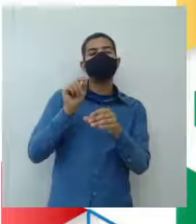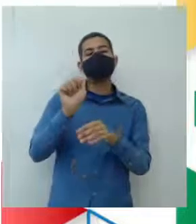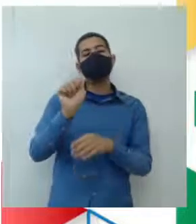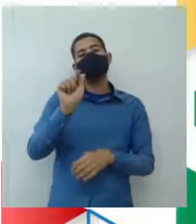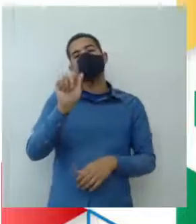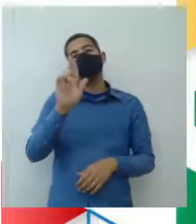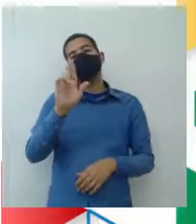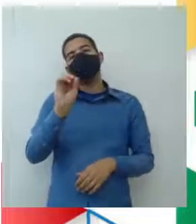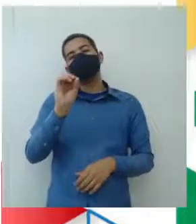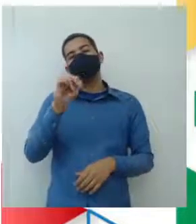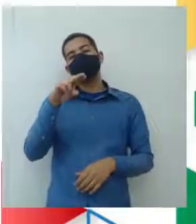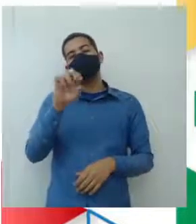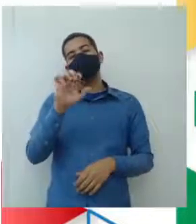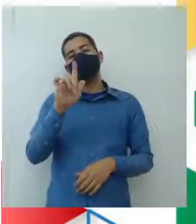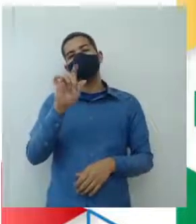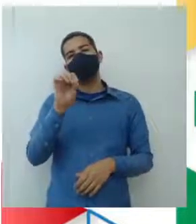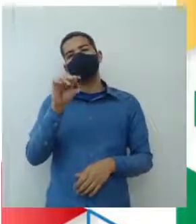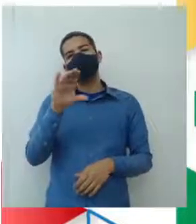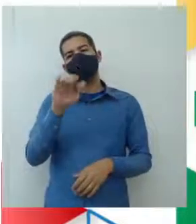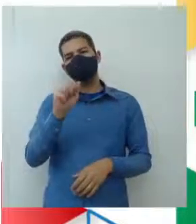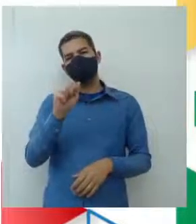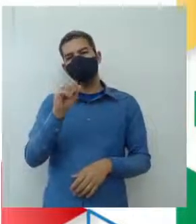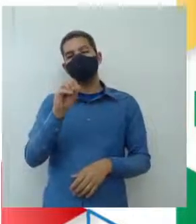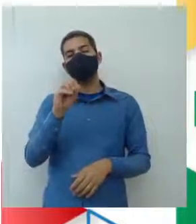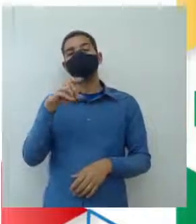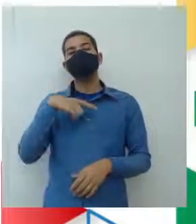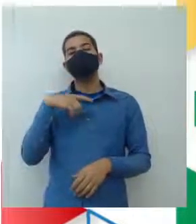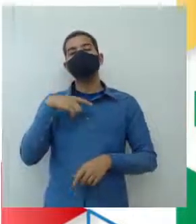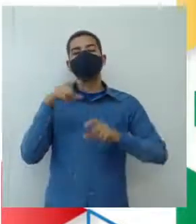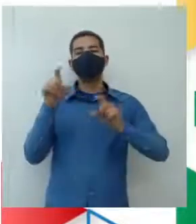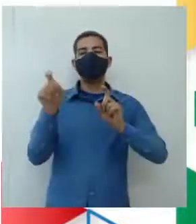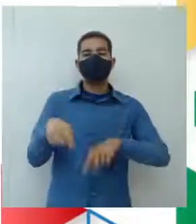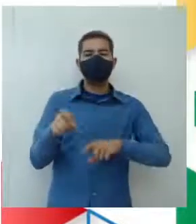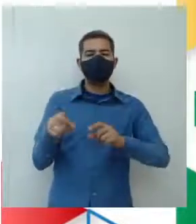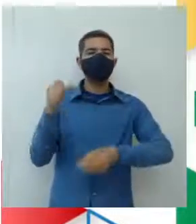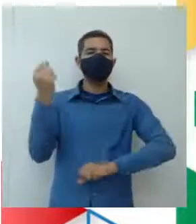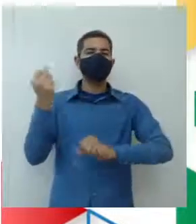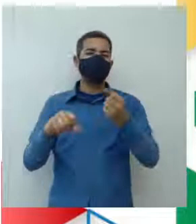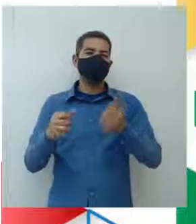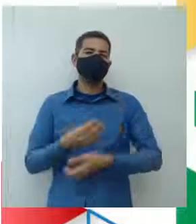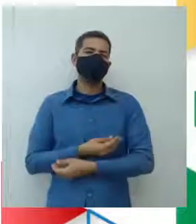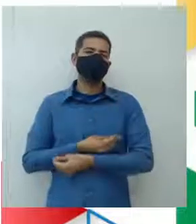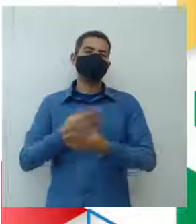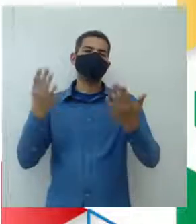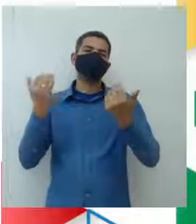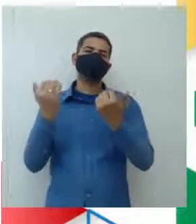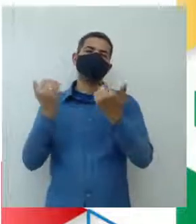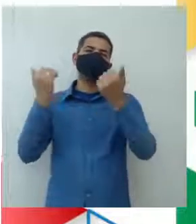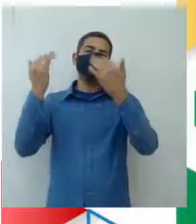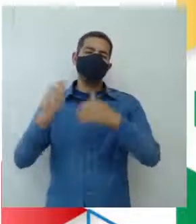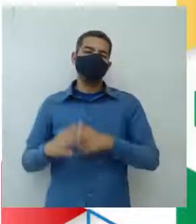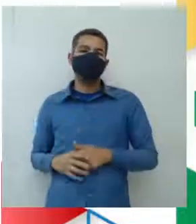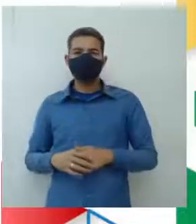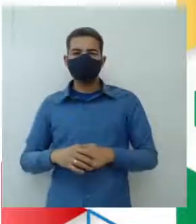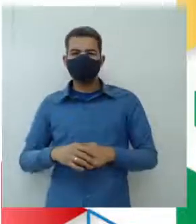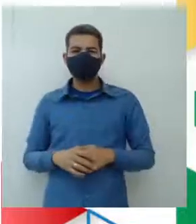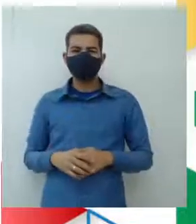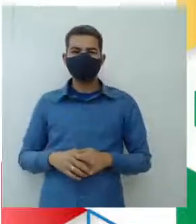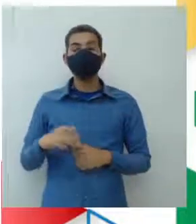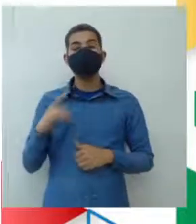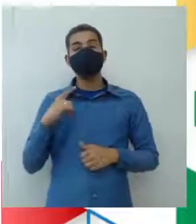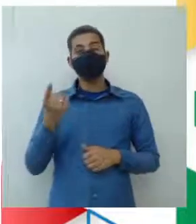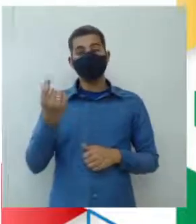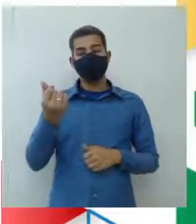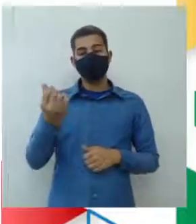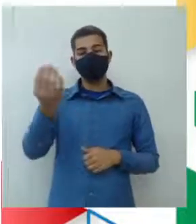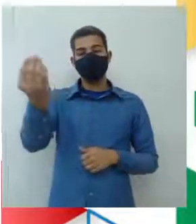para exportação e indústria. Ele vai gerar divisas, né, renda para o país.